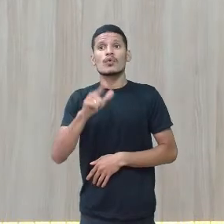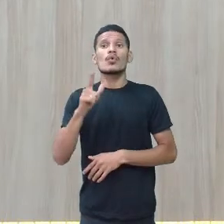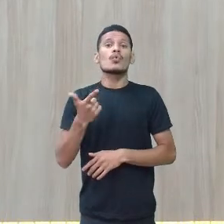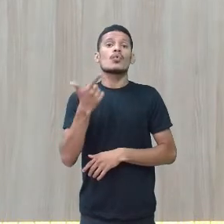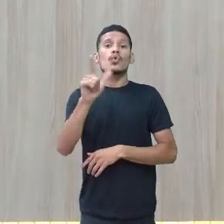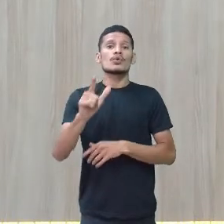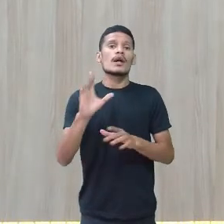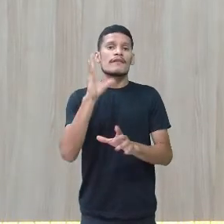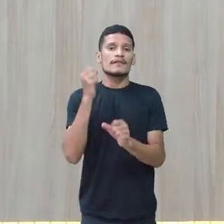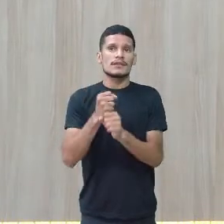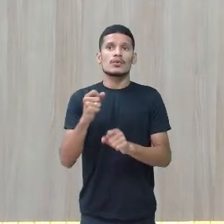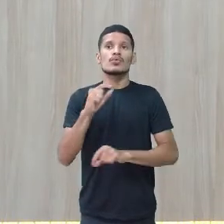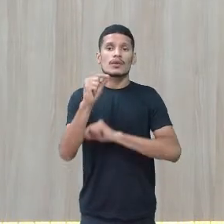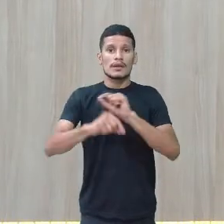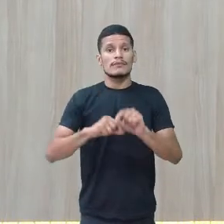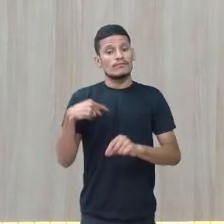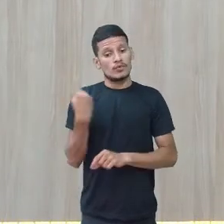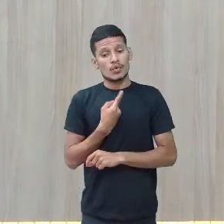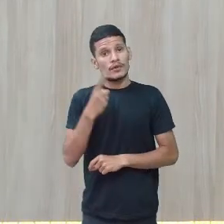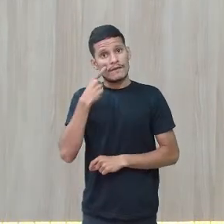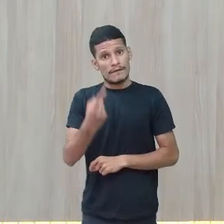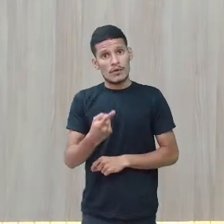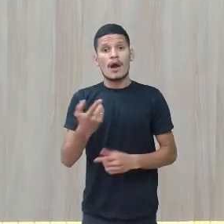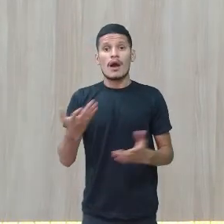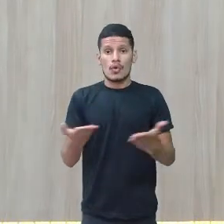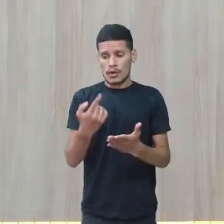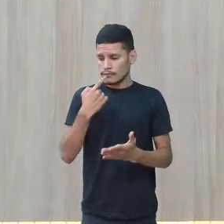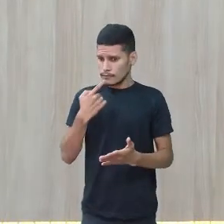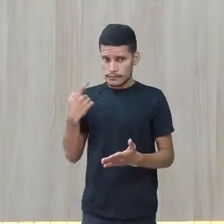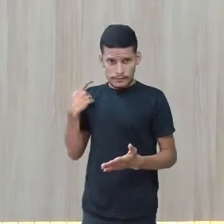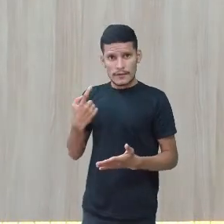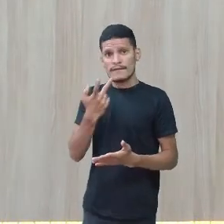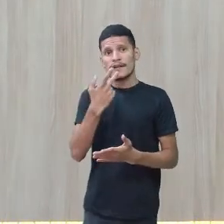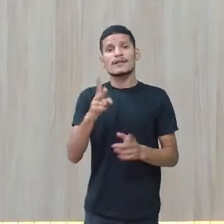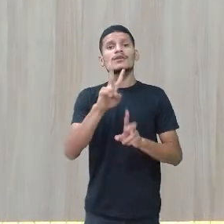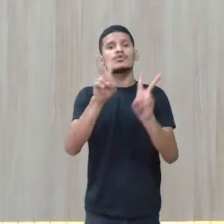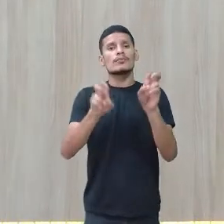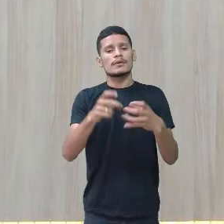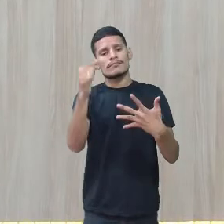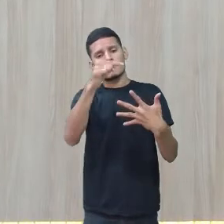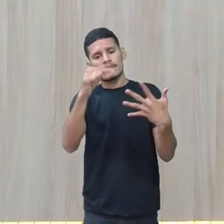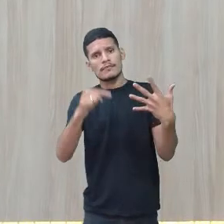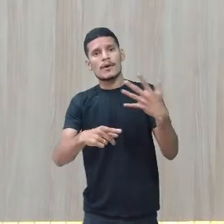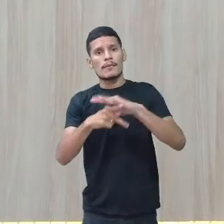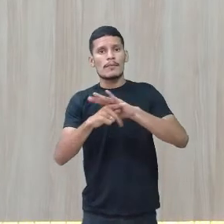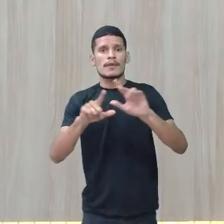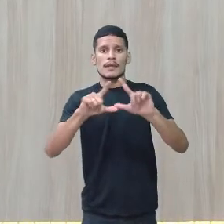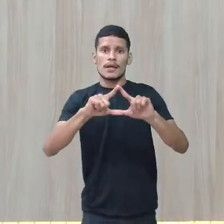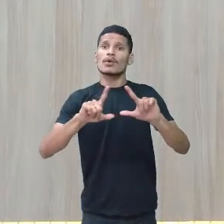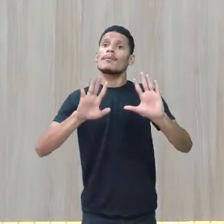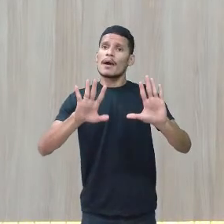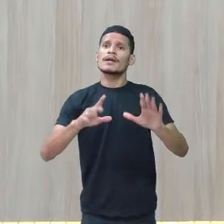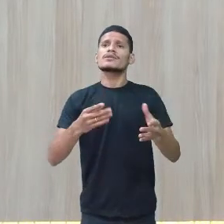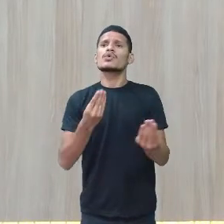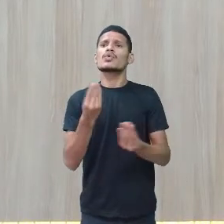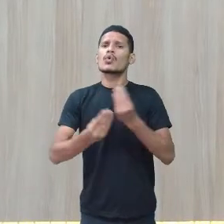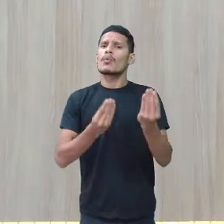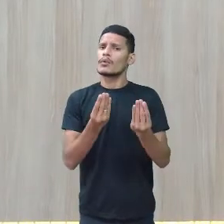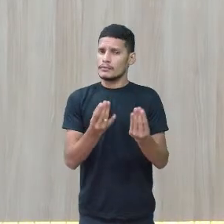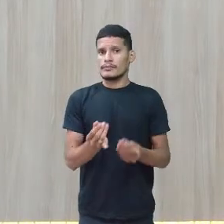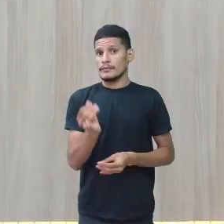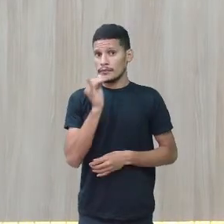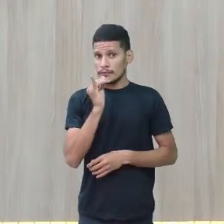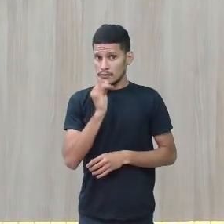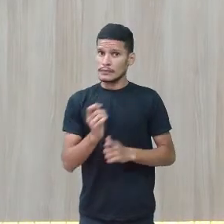outra revisão. A gente viu que agora há pouco eu falei de algumas classificações do triângulo, né? E essa classificação, ela